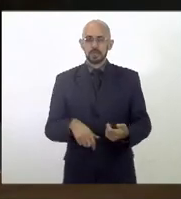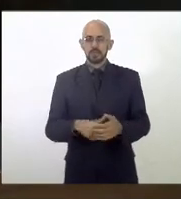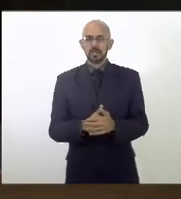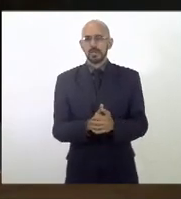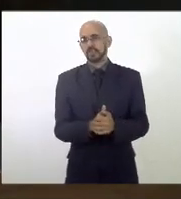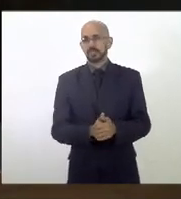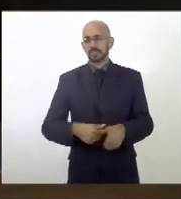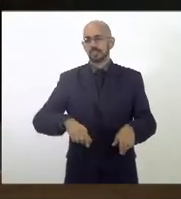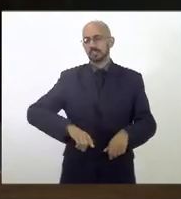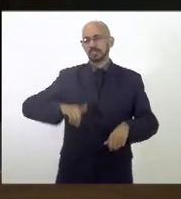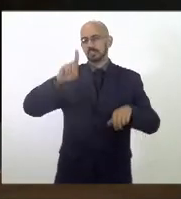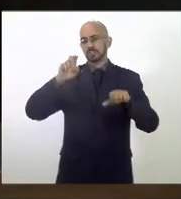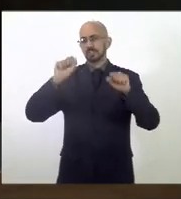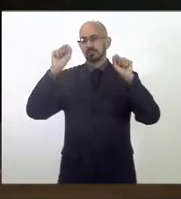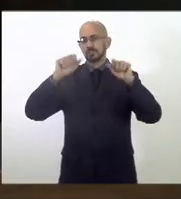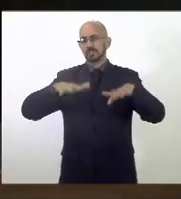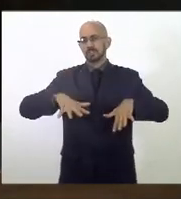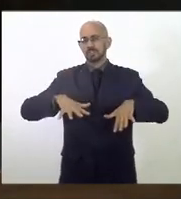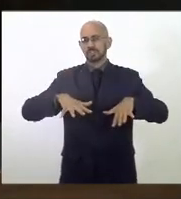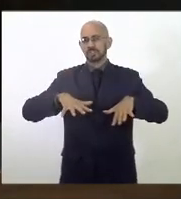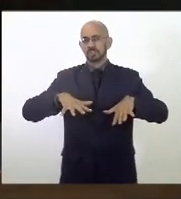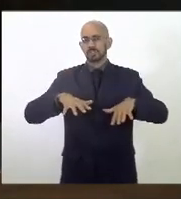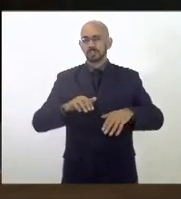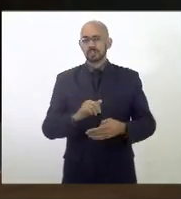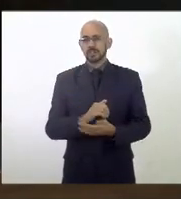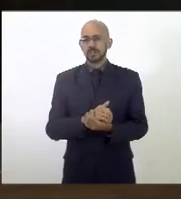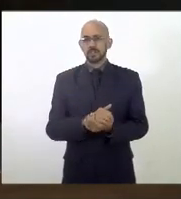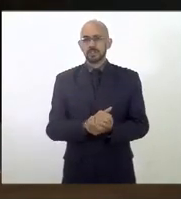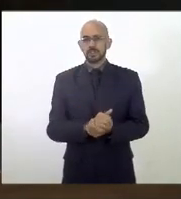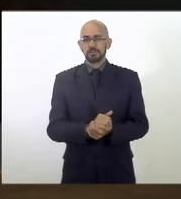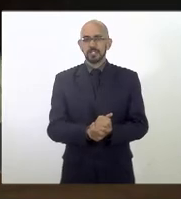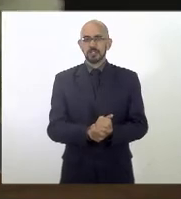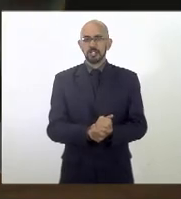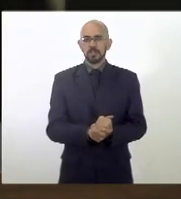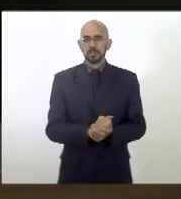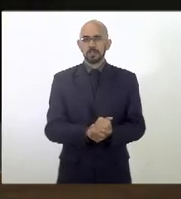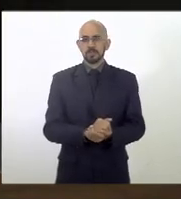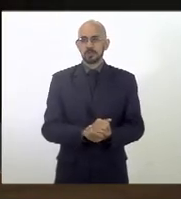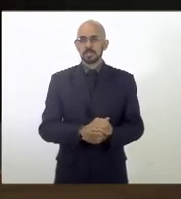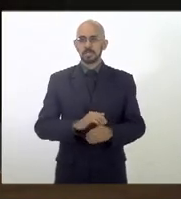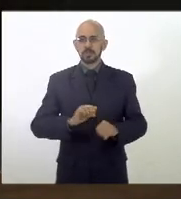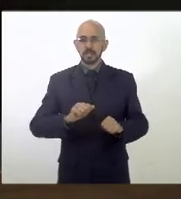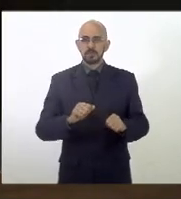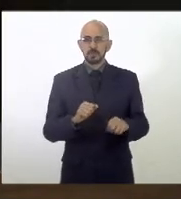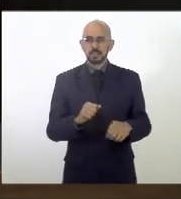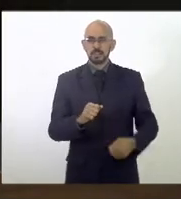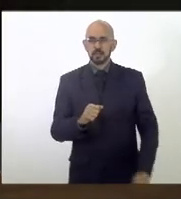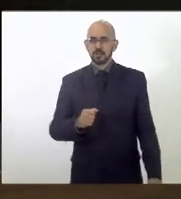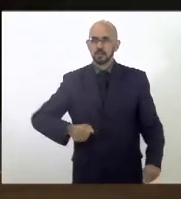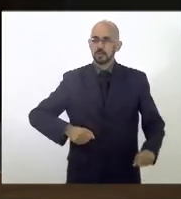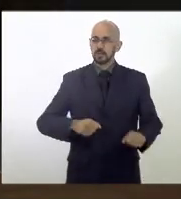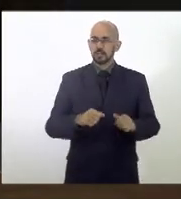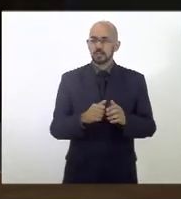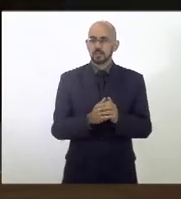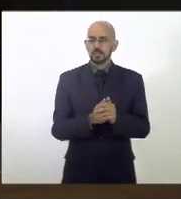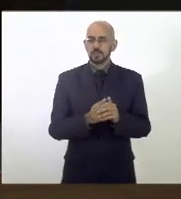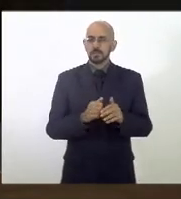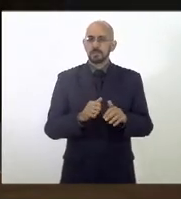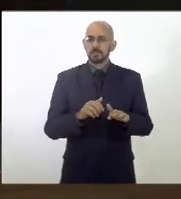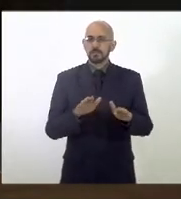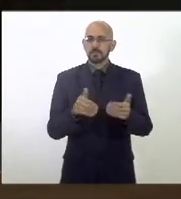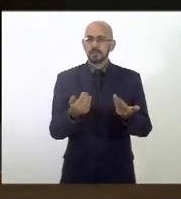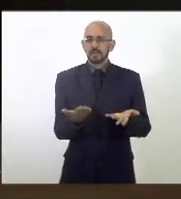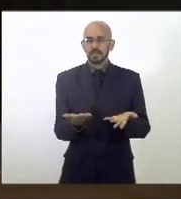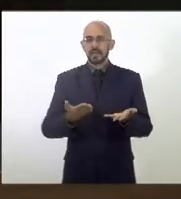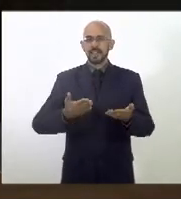Meu muito, muito, muito obrigado a todas as deputadas aqui, deputados presentes, a